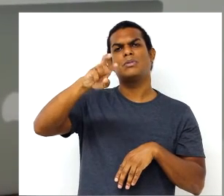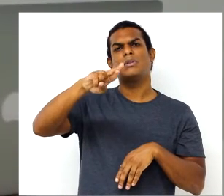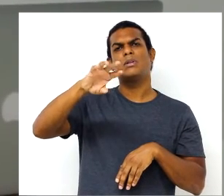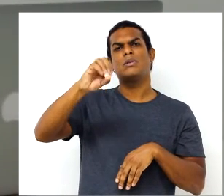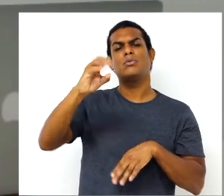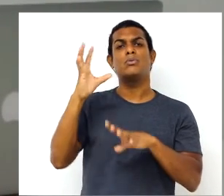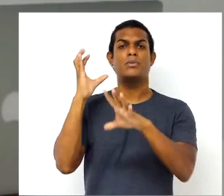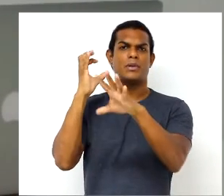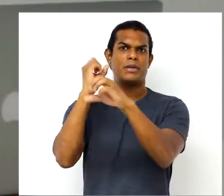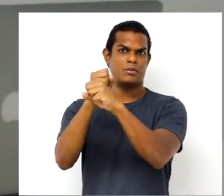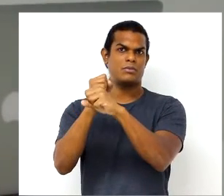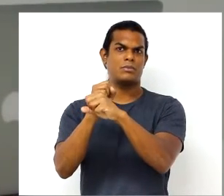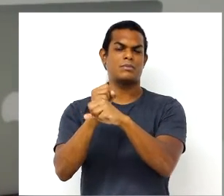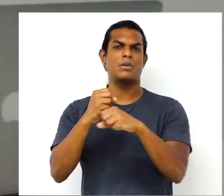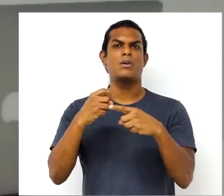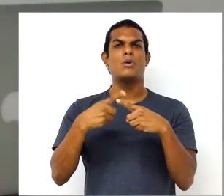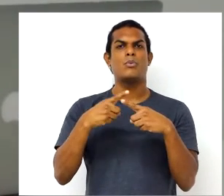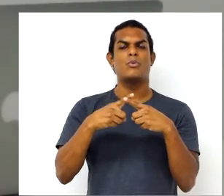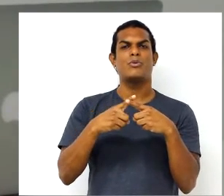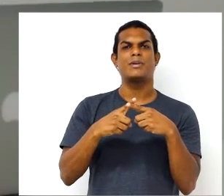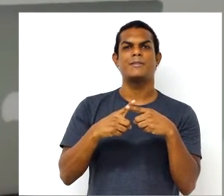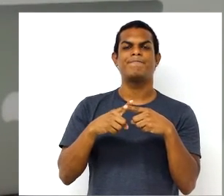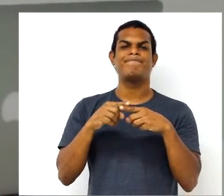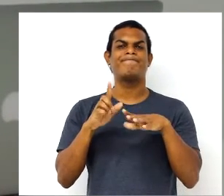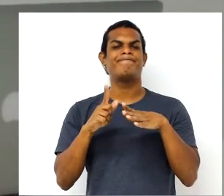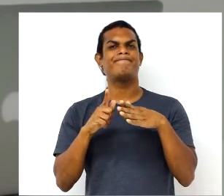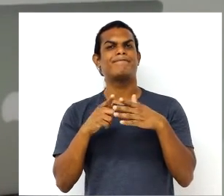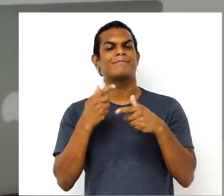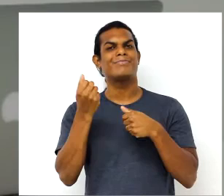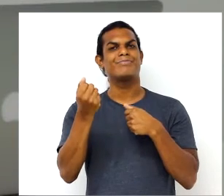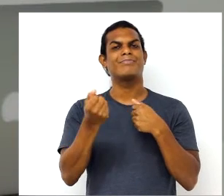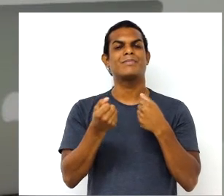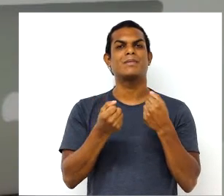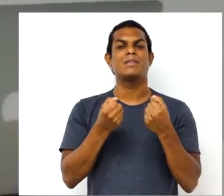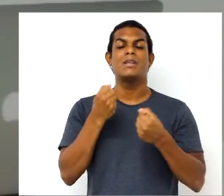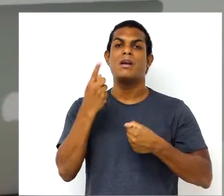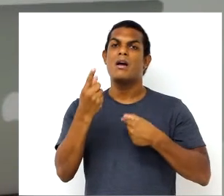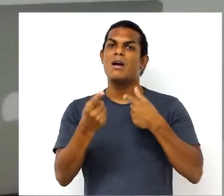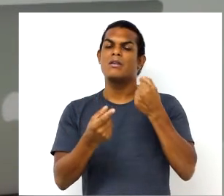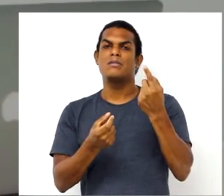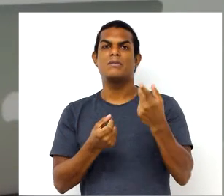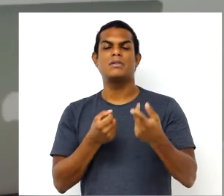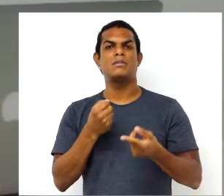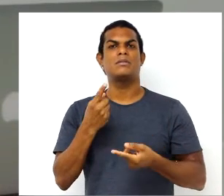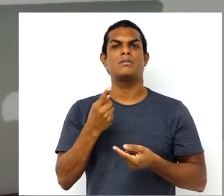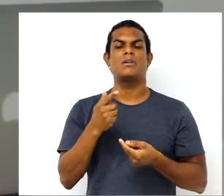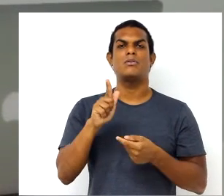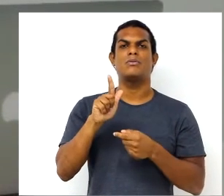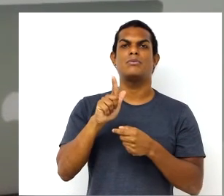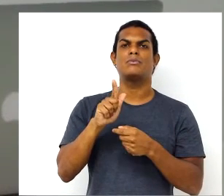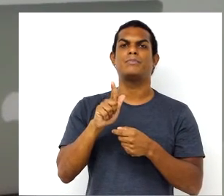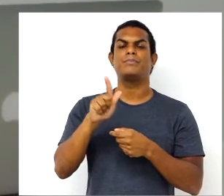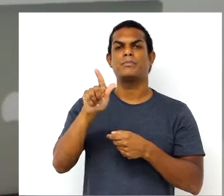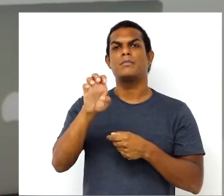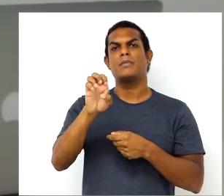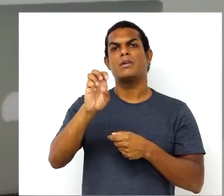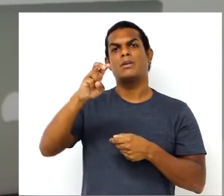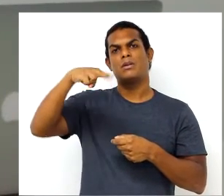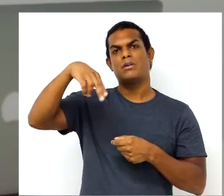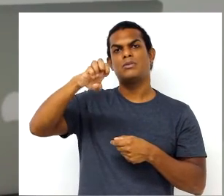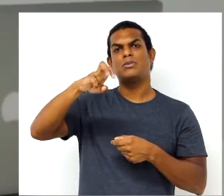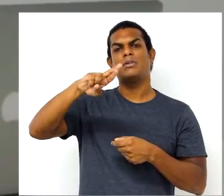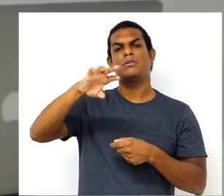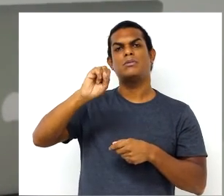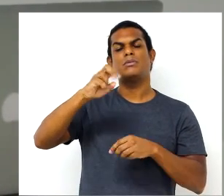resumo talvez seja um gênero que mais exige do produtor no sentido de organizar as ideias, atender às